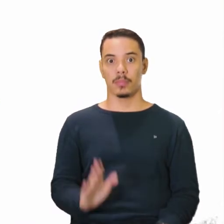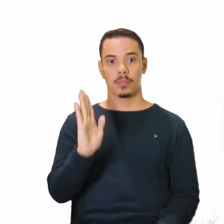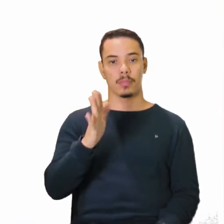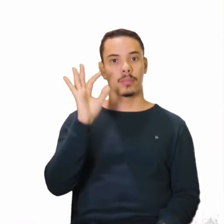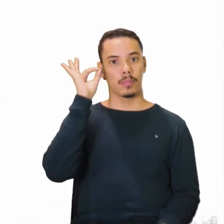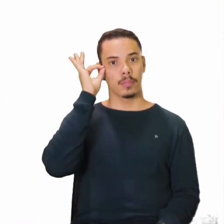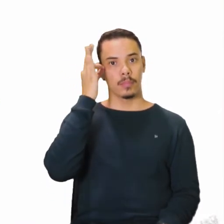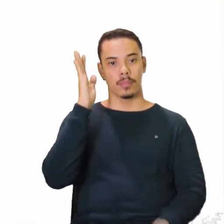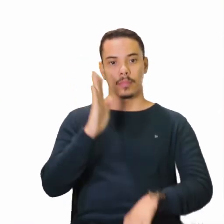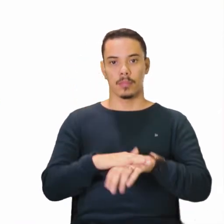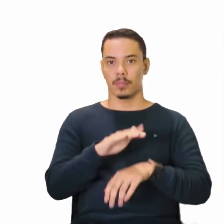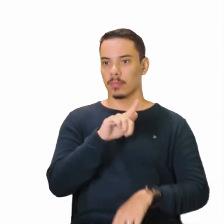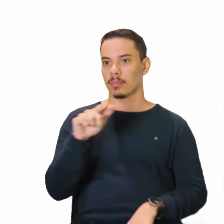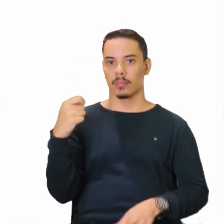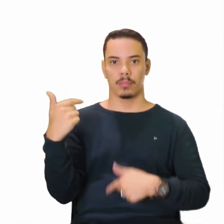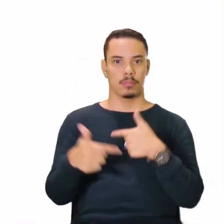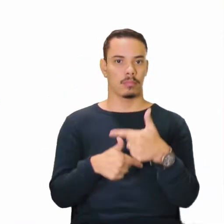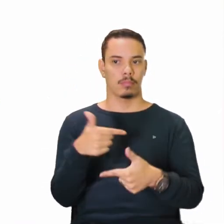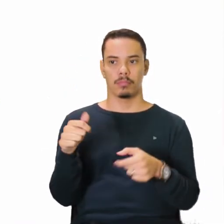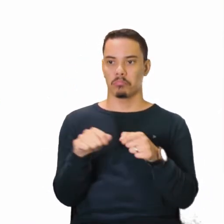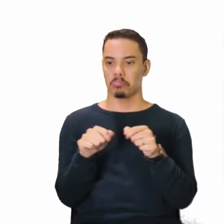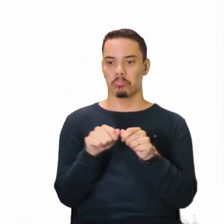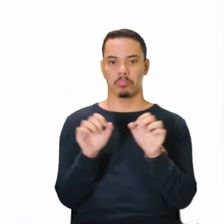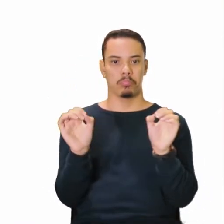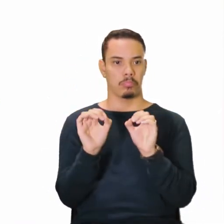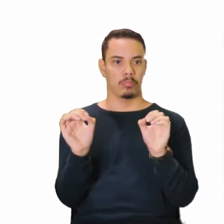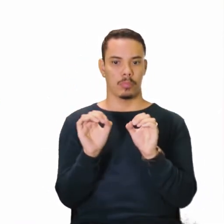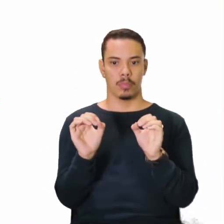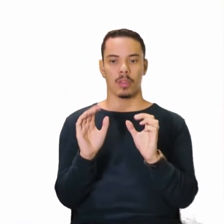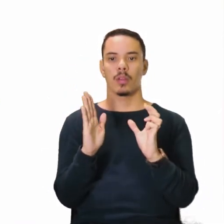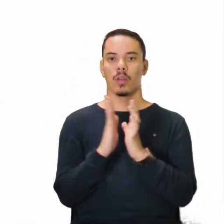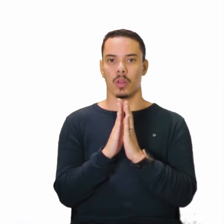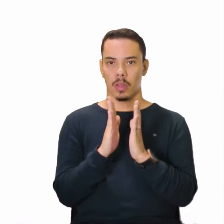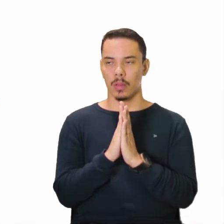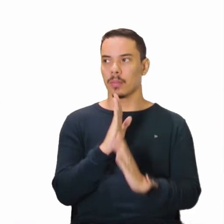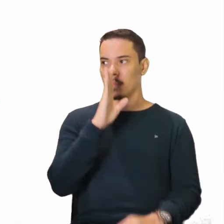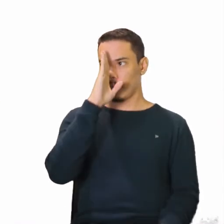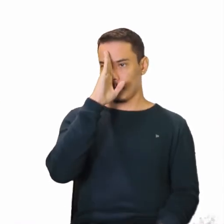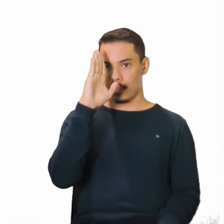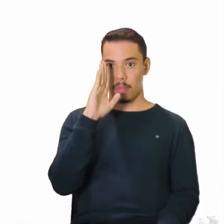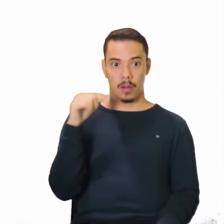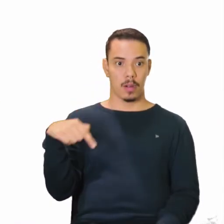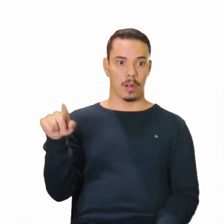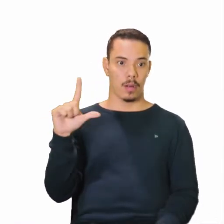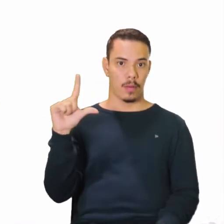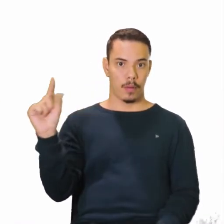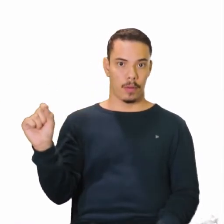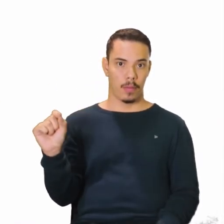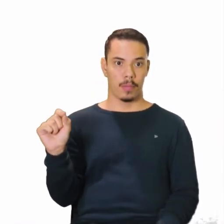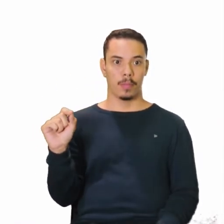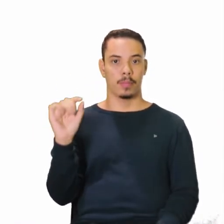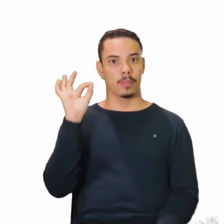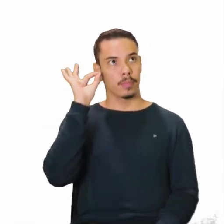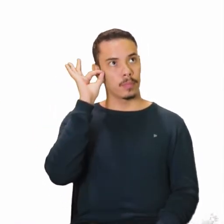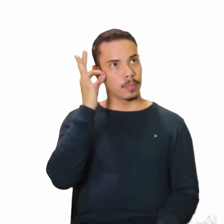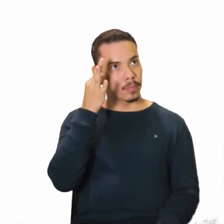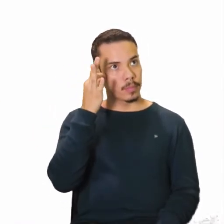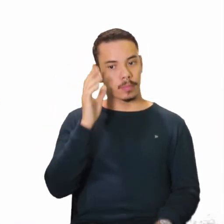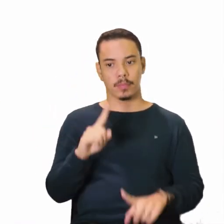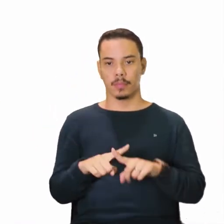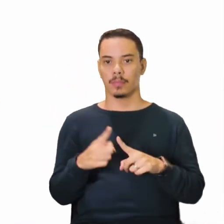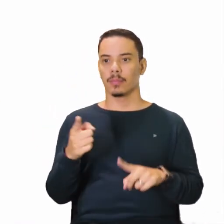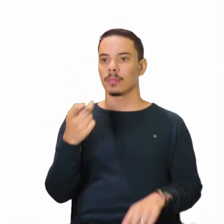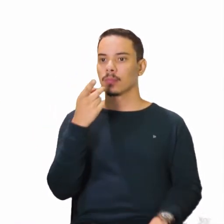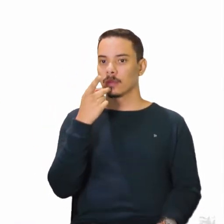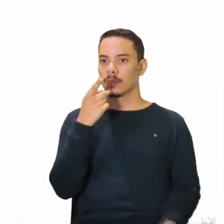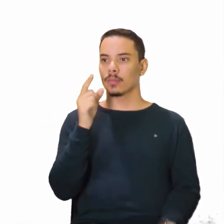cedo, já que não havia mais trabalho a fazer. Oração principal, ela saiu mais cedo. Exatamente. Agora, se eu digo ela saiu